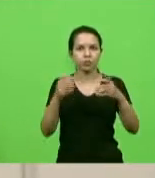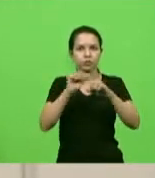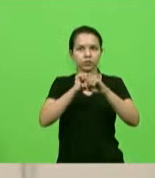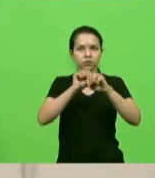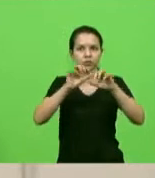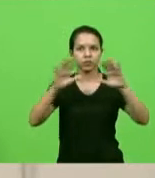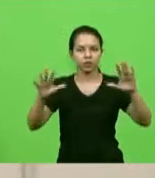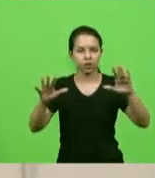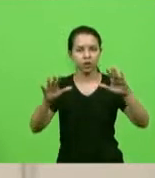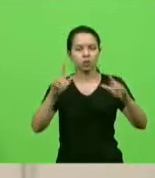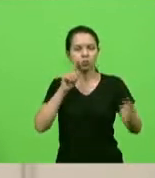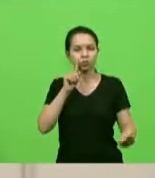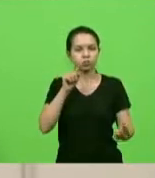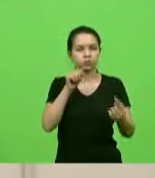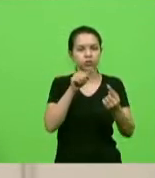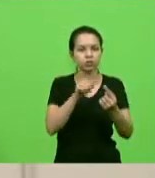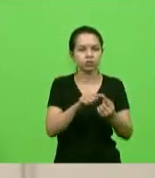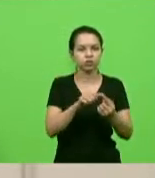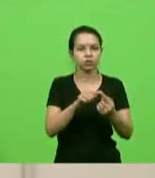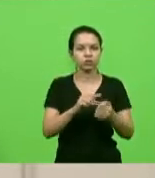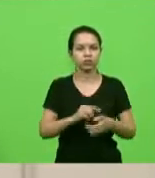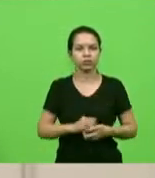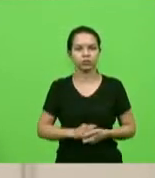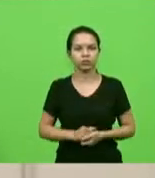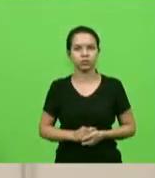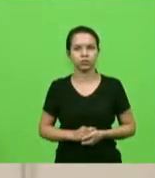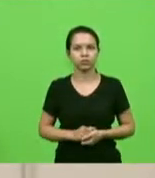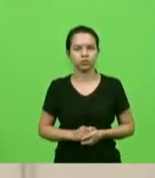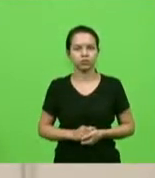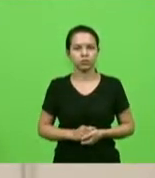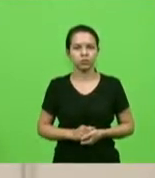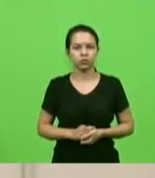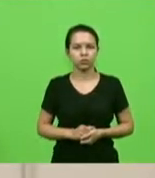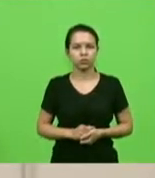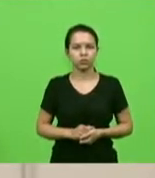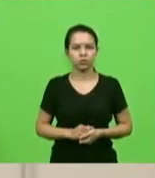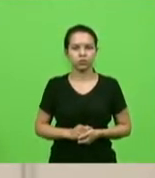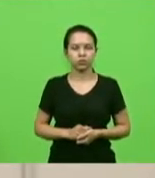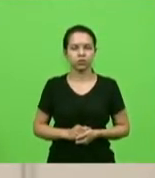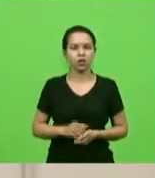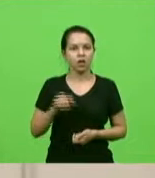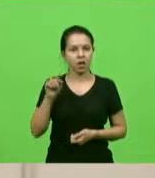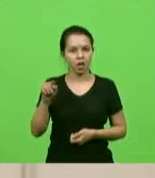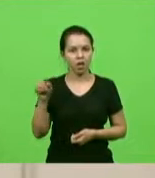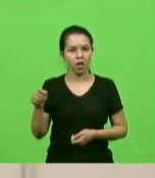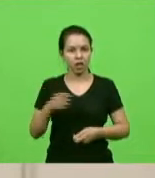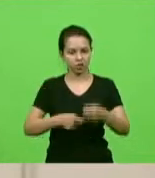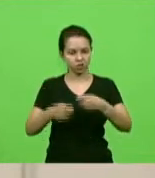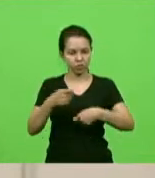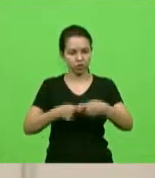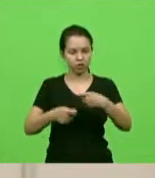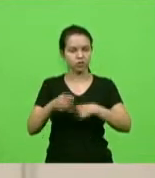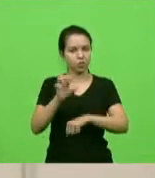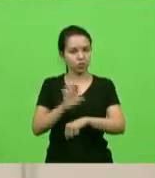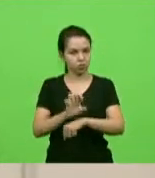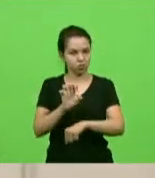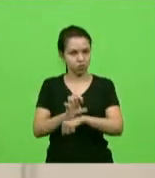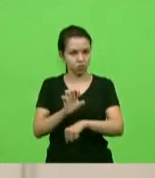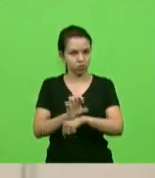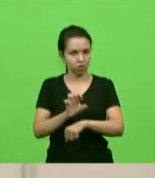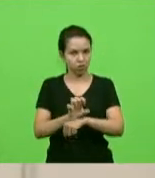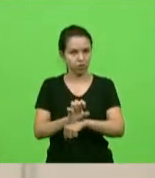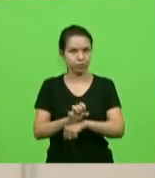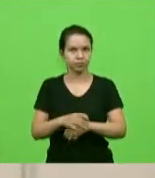clara e objetiva que os estamentos da administração desse Estado, quer